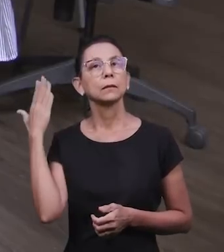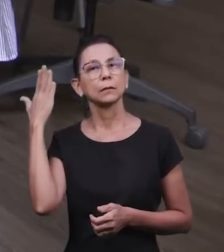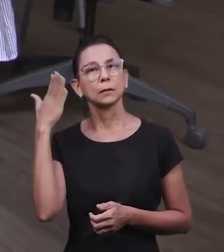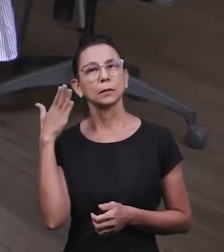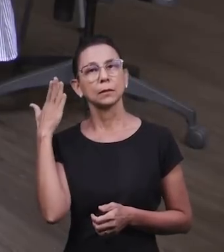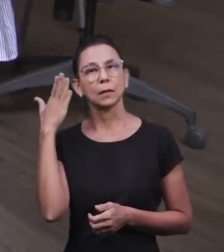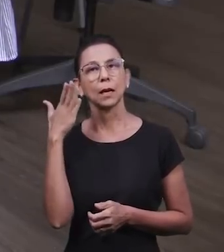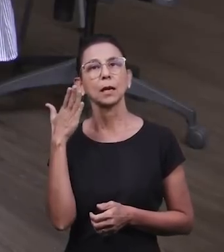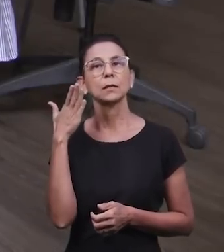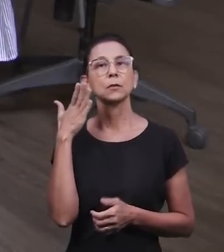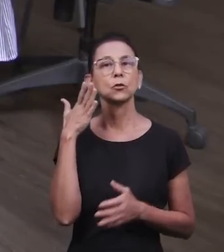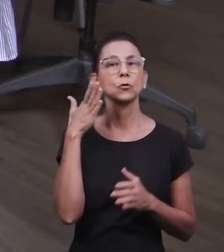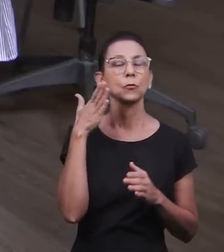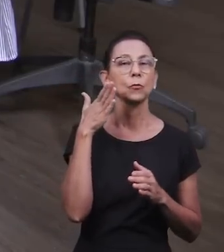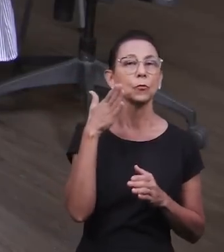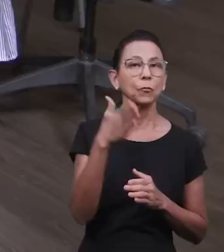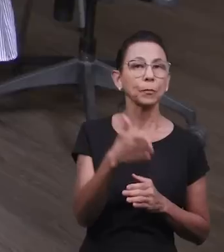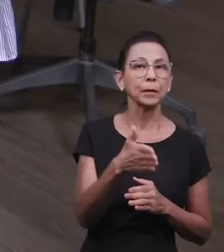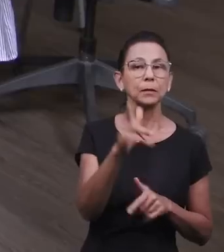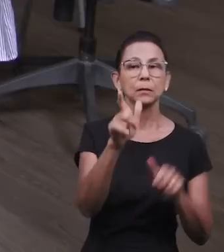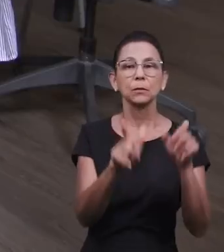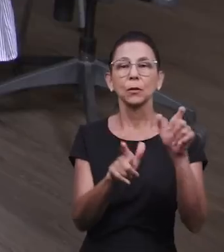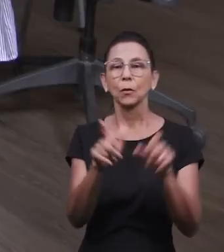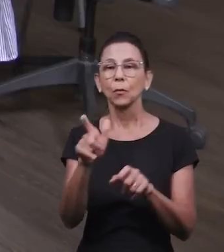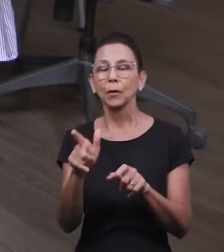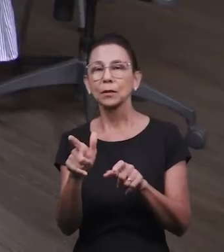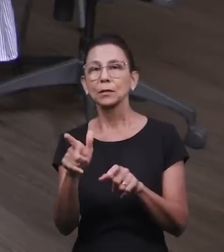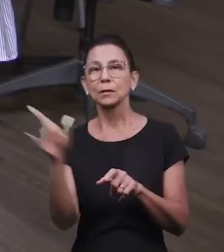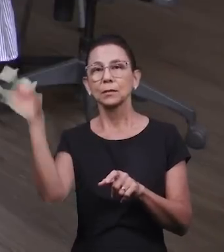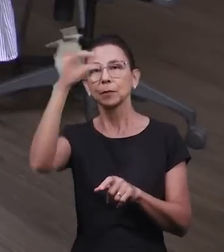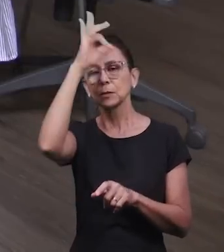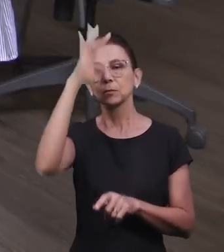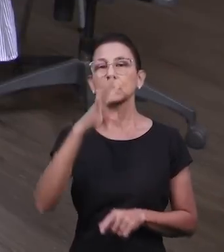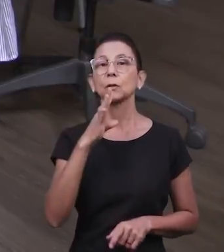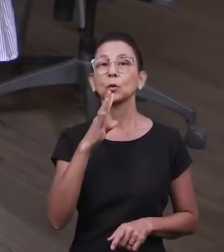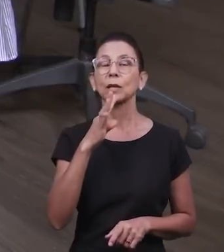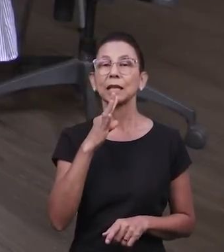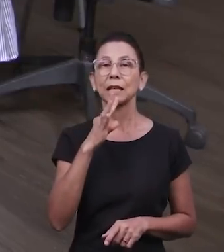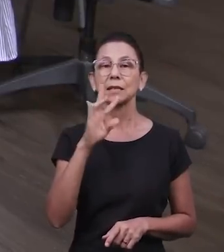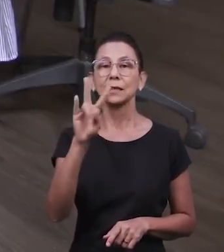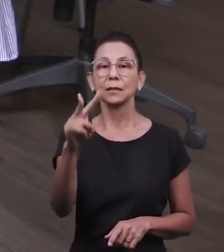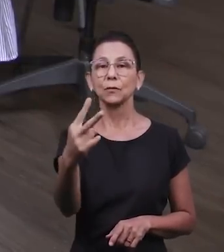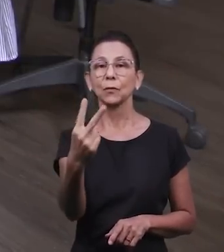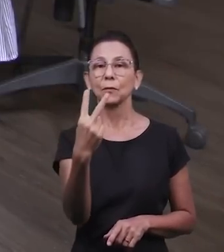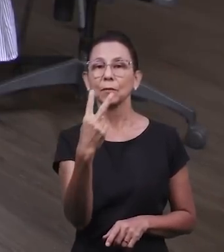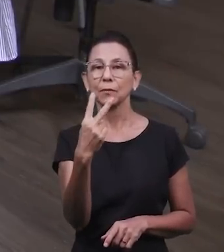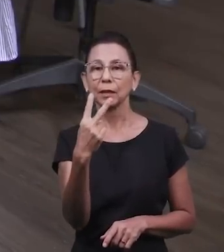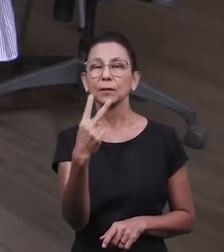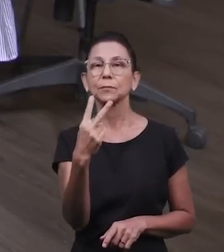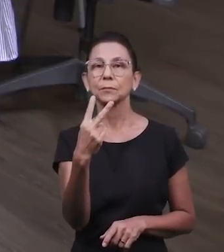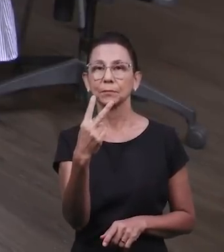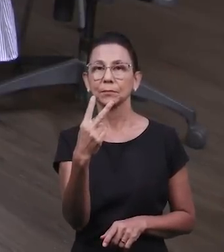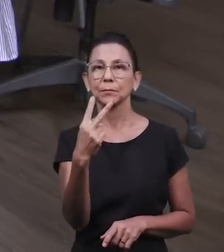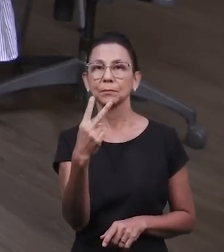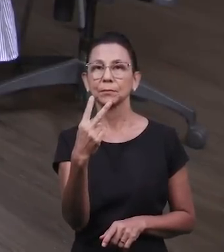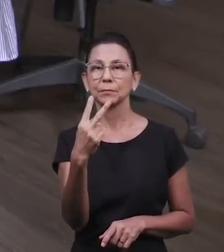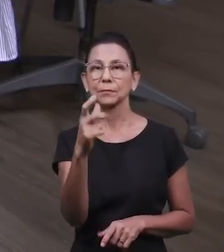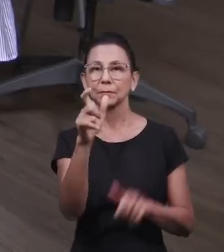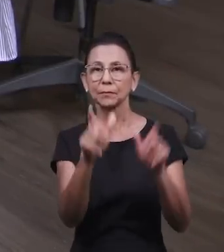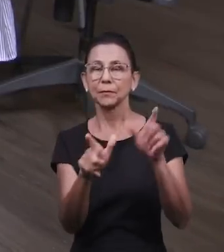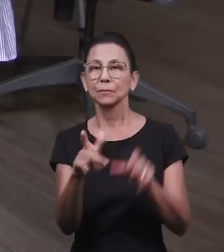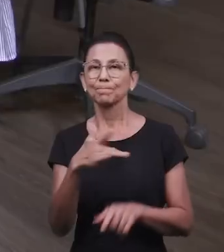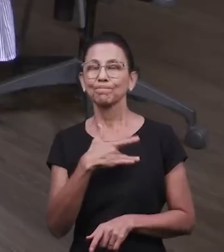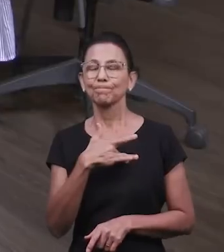mensagens que vão chegar em pessoas que o Espírito Santo sabe e que vai fazer com que chegue, e pessoas que vão ser tocadas por aquelas